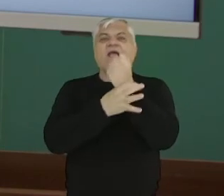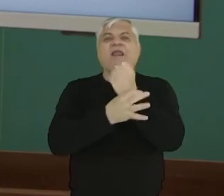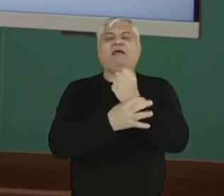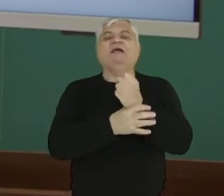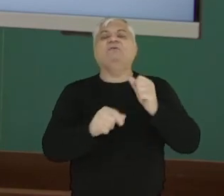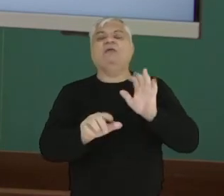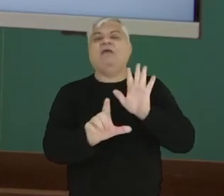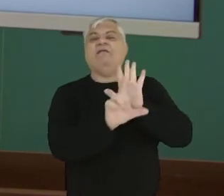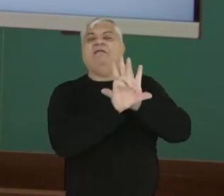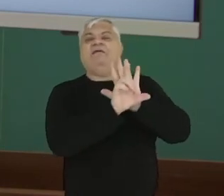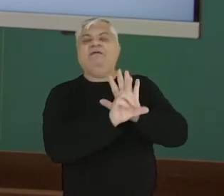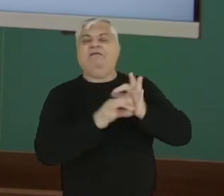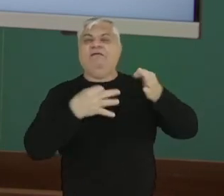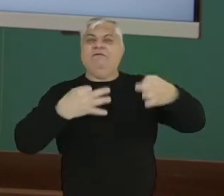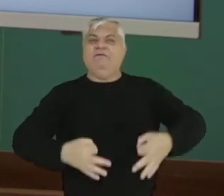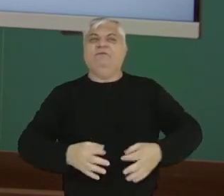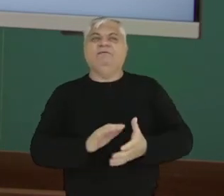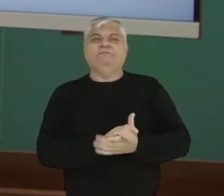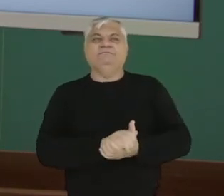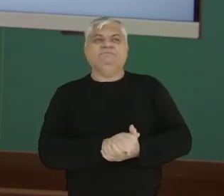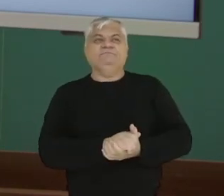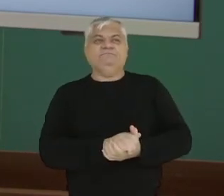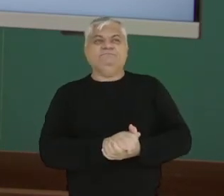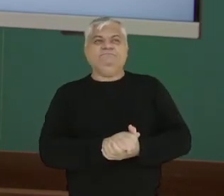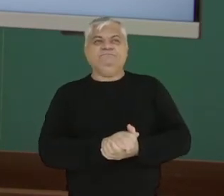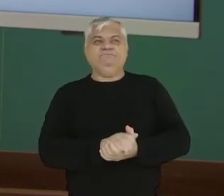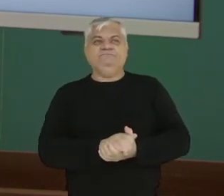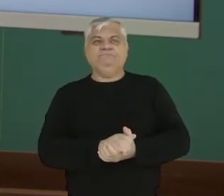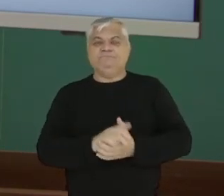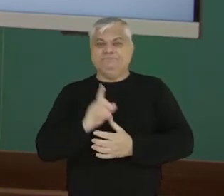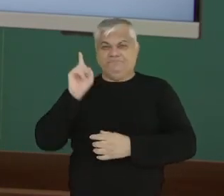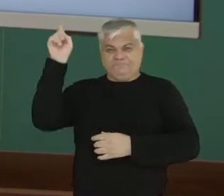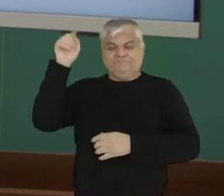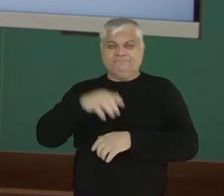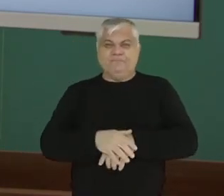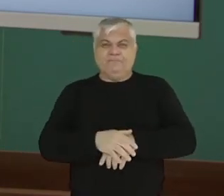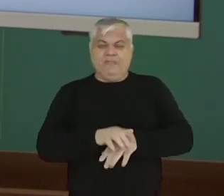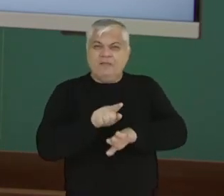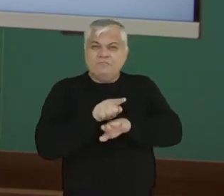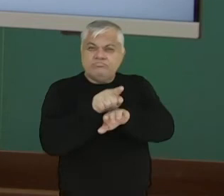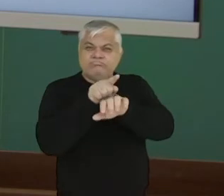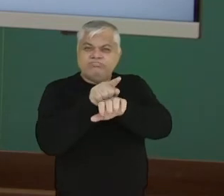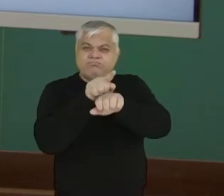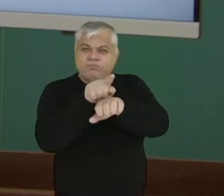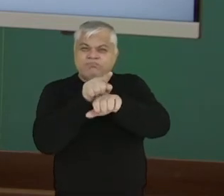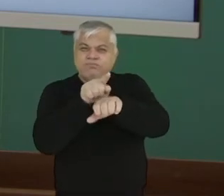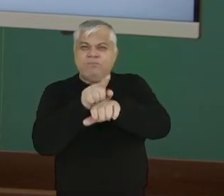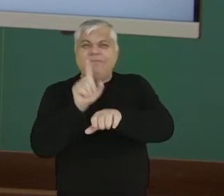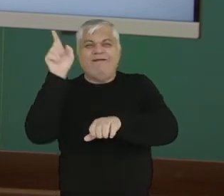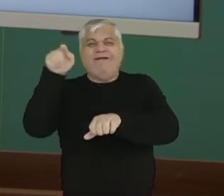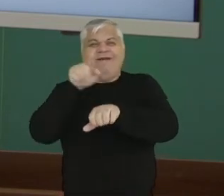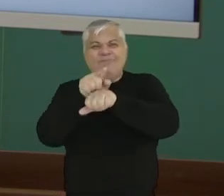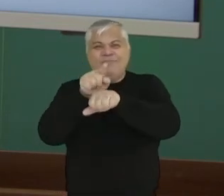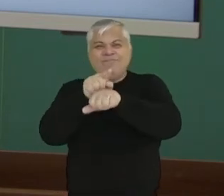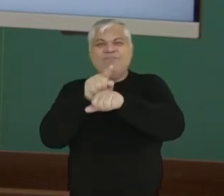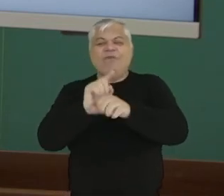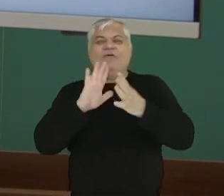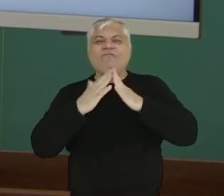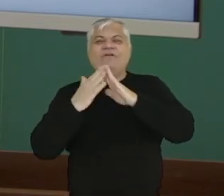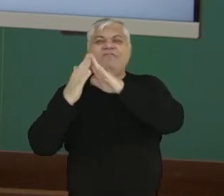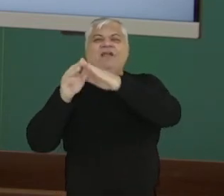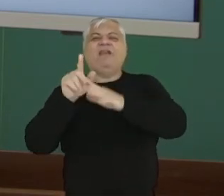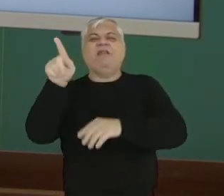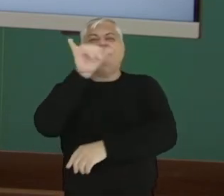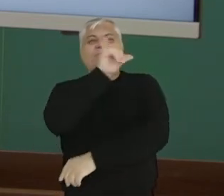da lei desses estados, né? Aqui um exemplo da utilização dessa intervenção militar nas favelas no Rio de